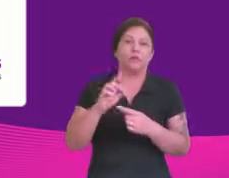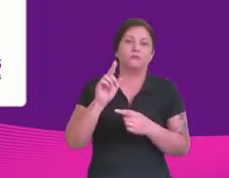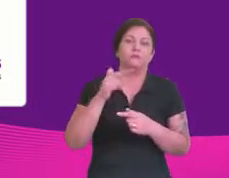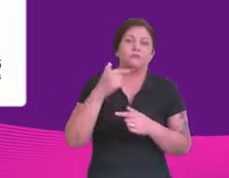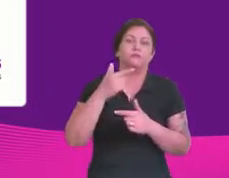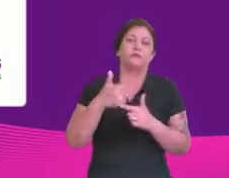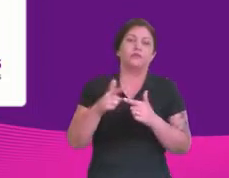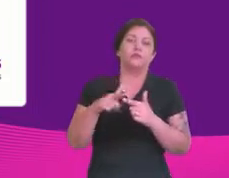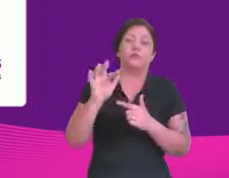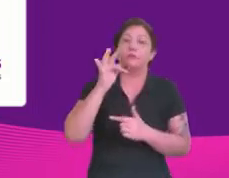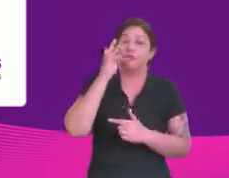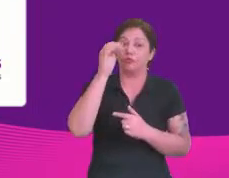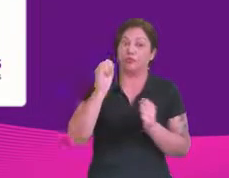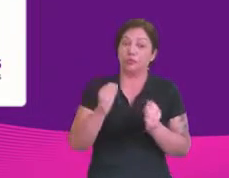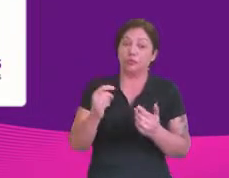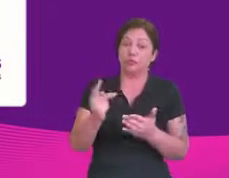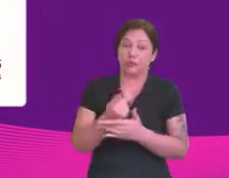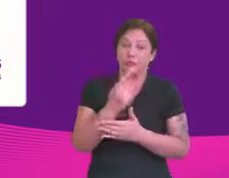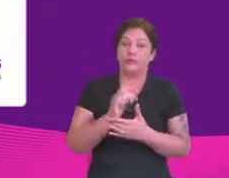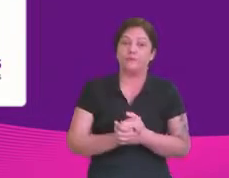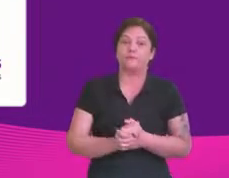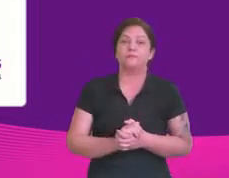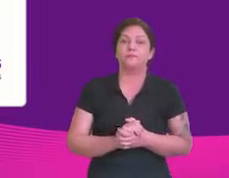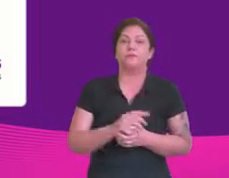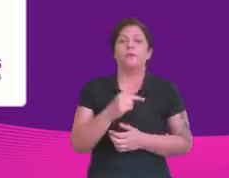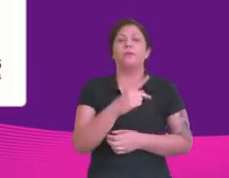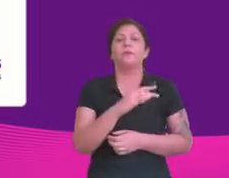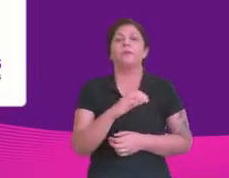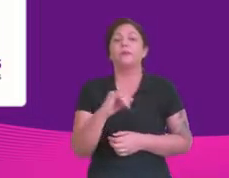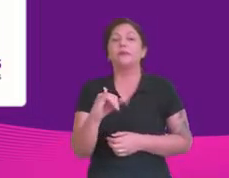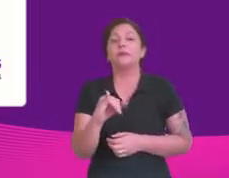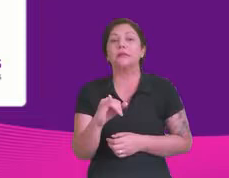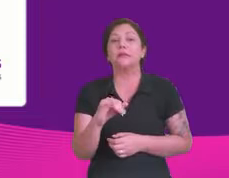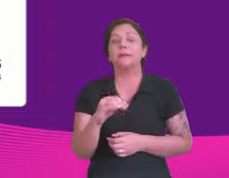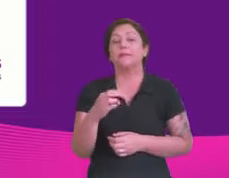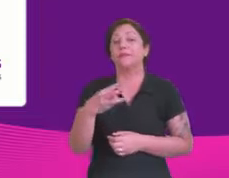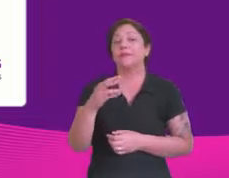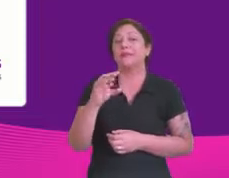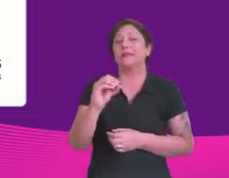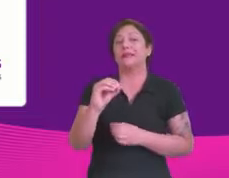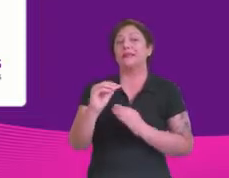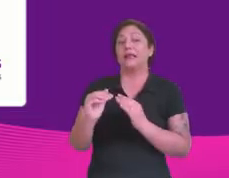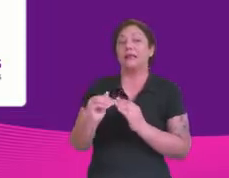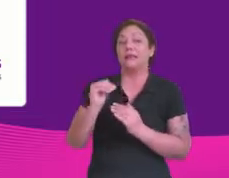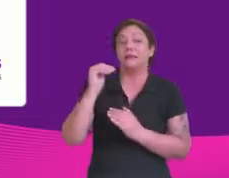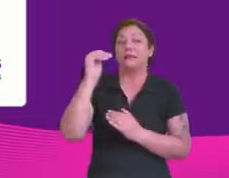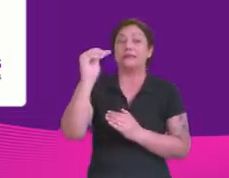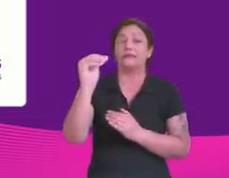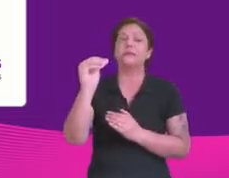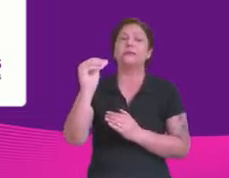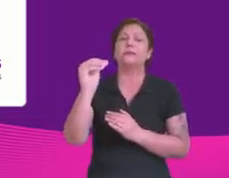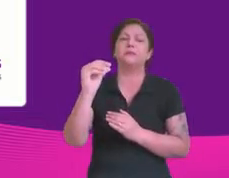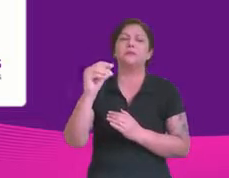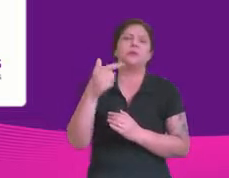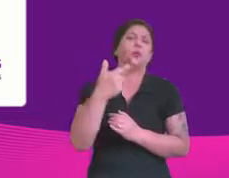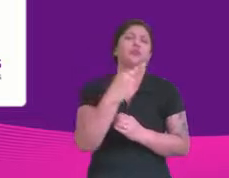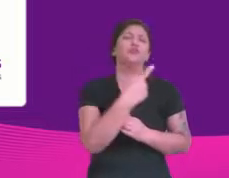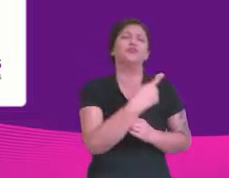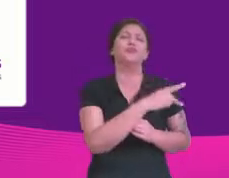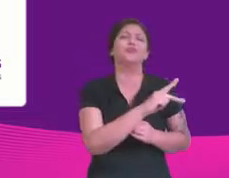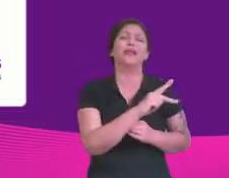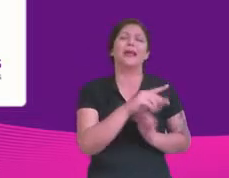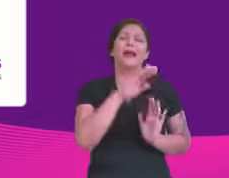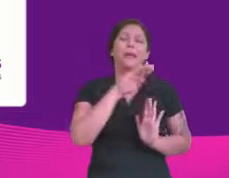gente, até PCI acima de 30, a gente ainda indica fazer essa redução, porque esse paciente se beneficia,